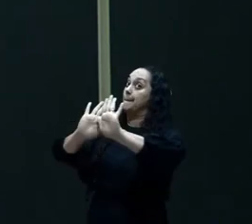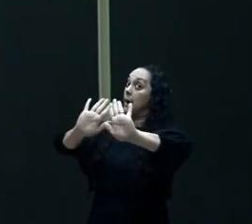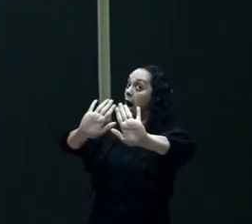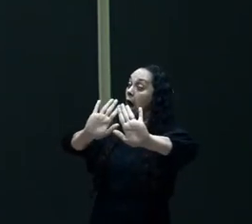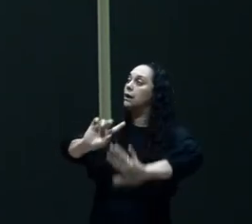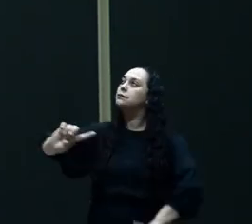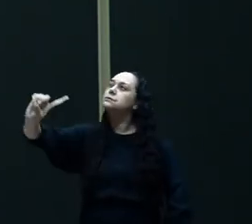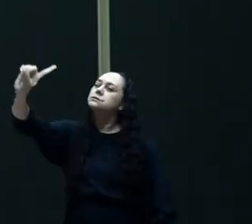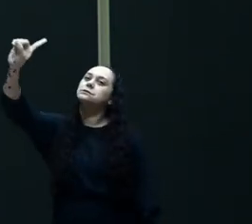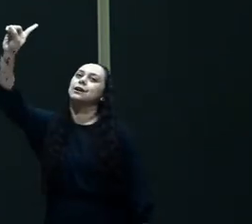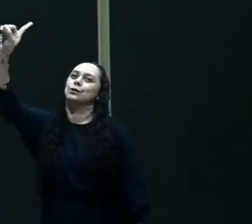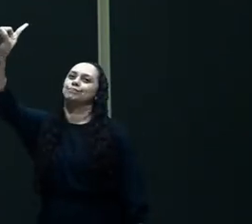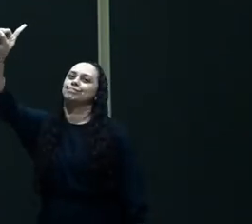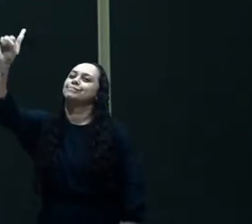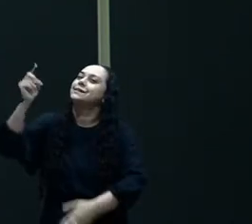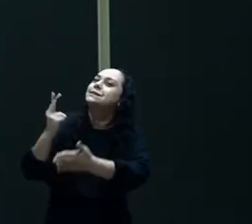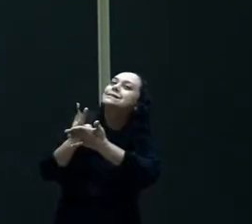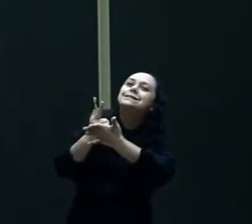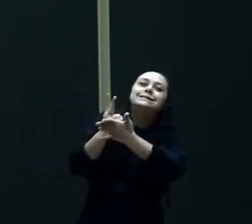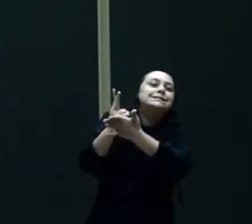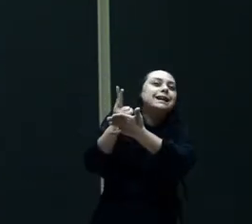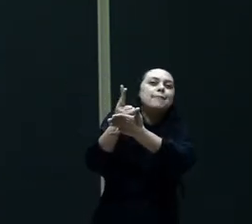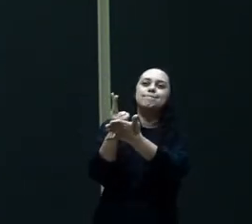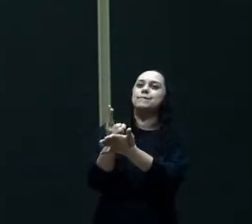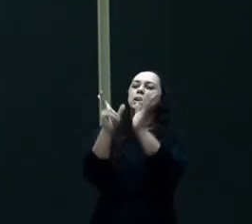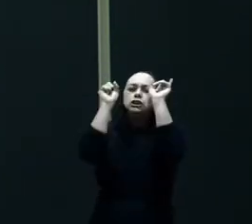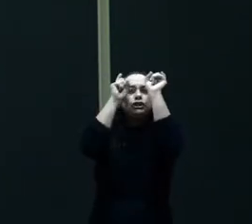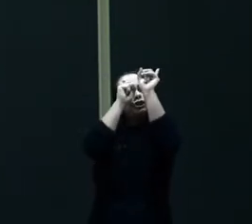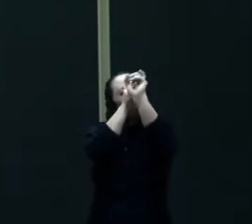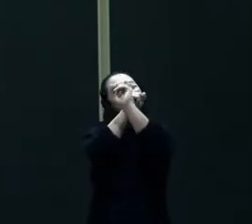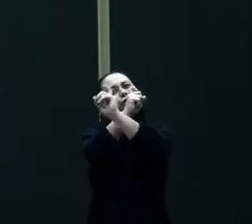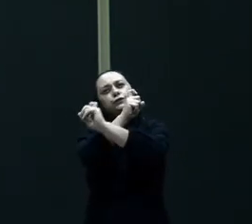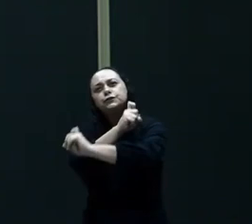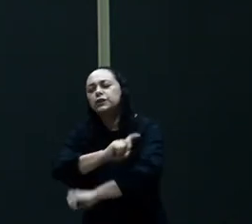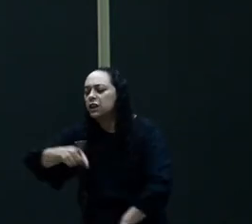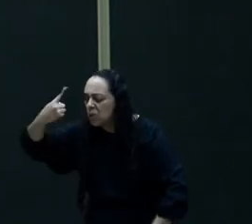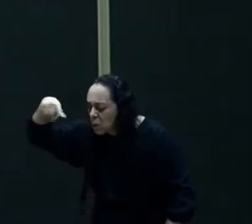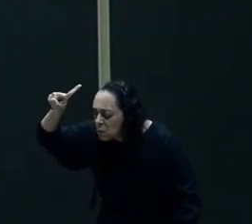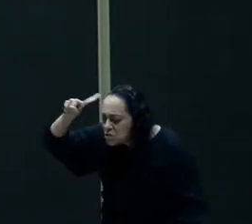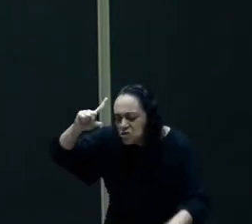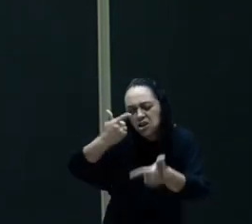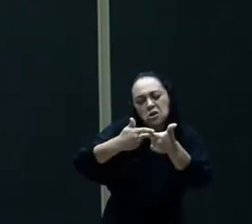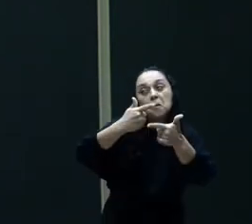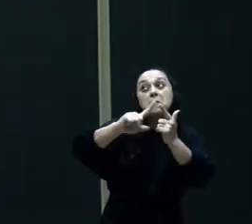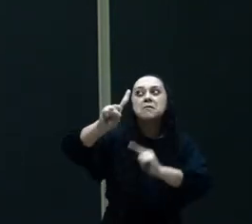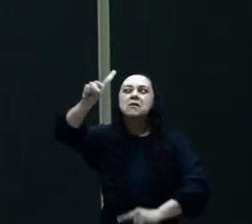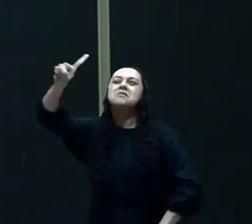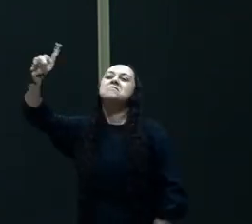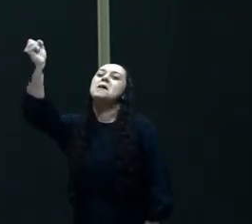sempre nos momentos mais difíceis da nossa vida ele nos lembra e renova a promessa que ele fez